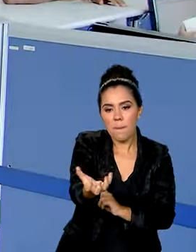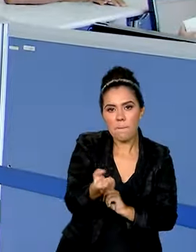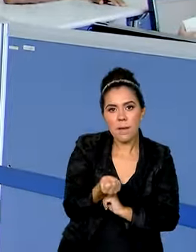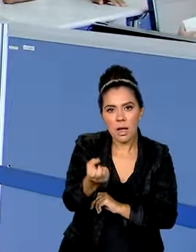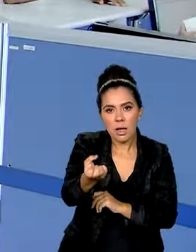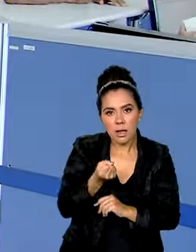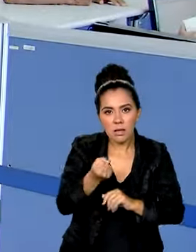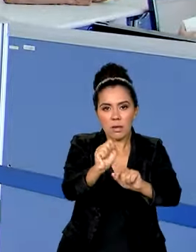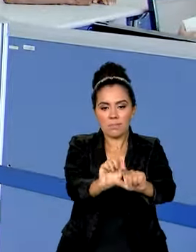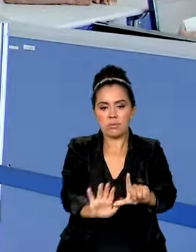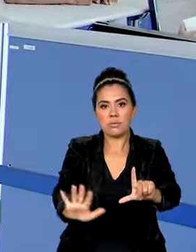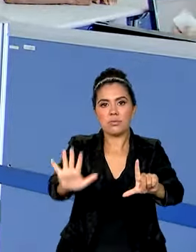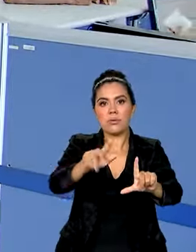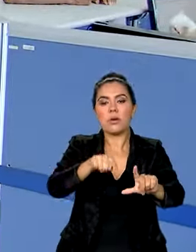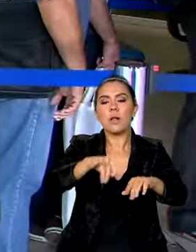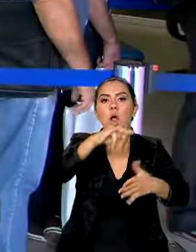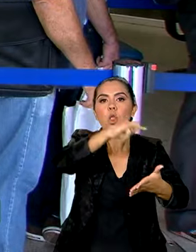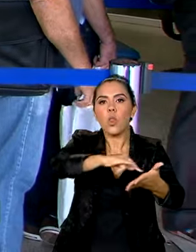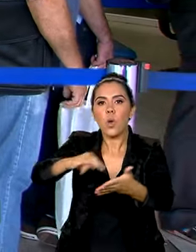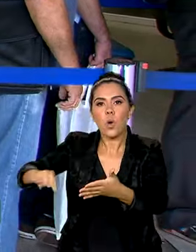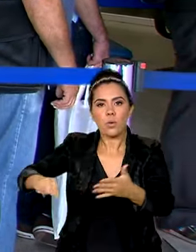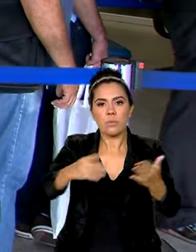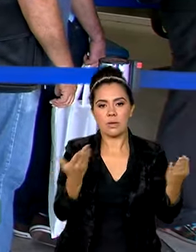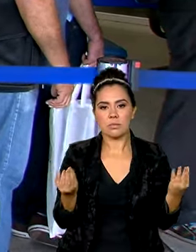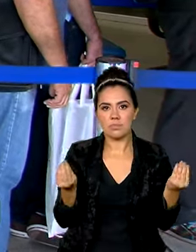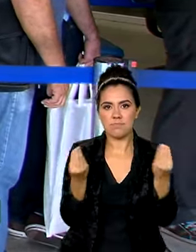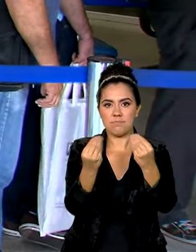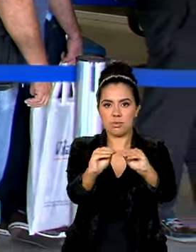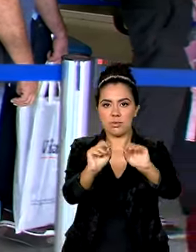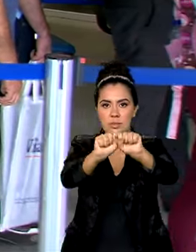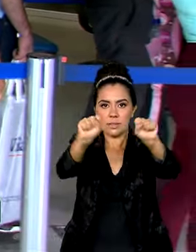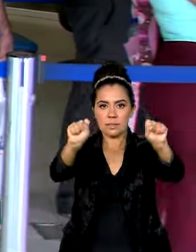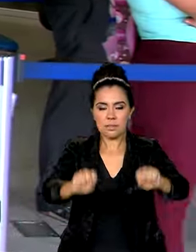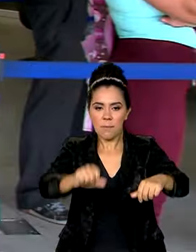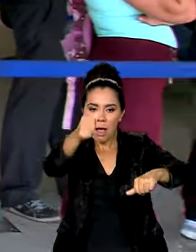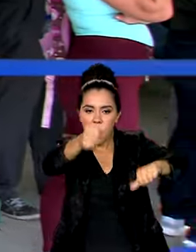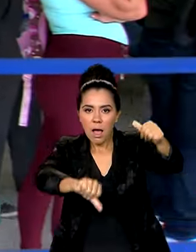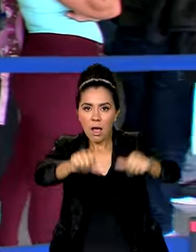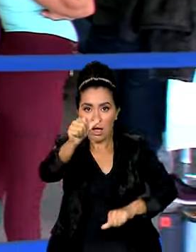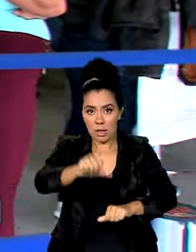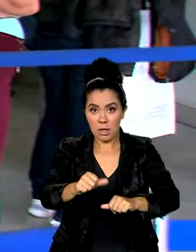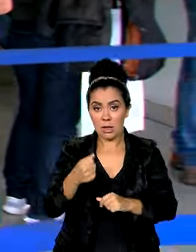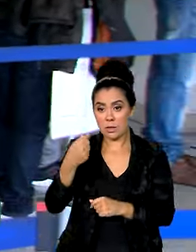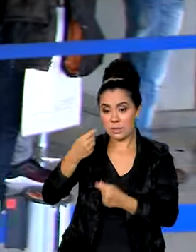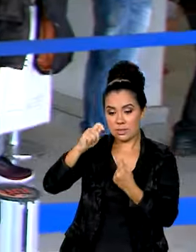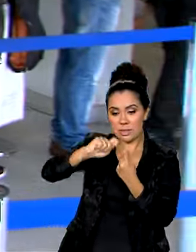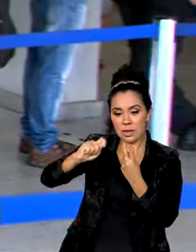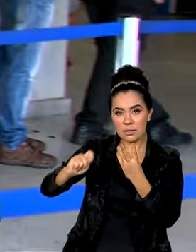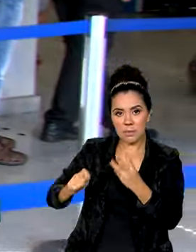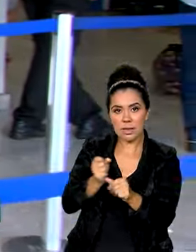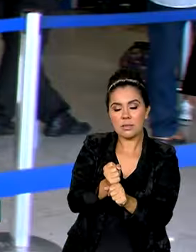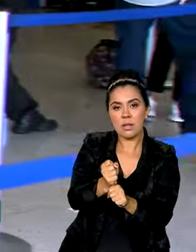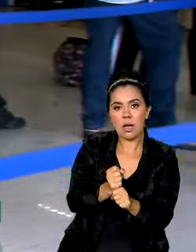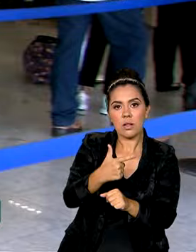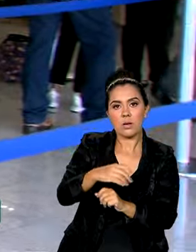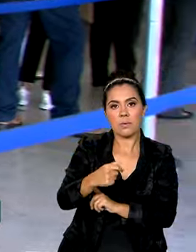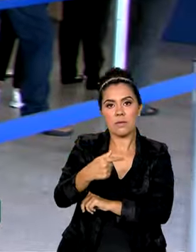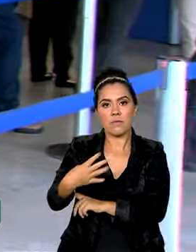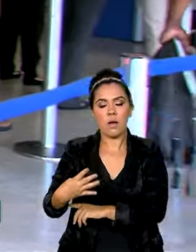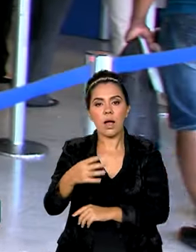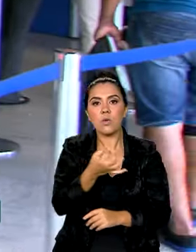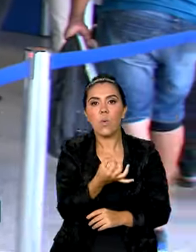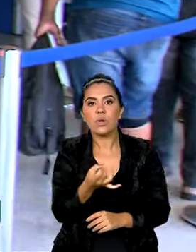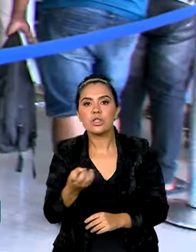por meio da análise documental. Só no primeiro trimestre de 2024, o número de requerimentos